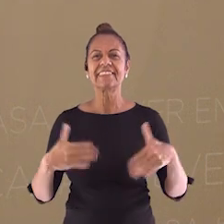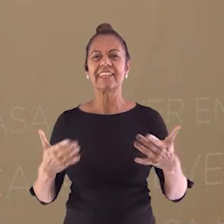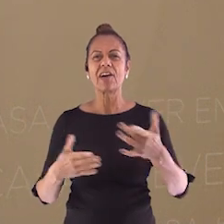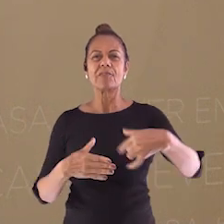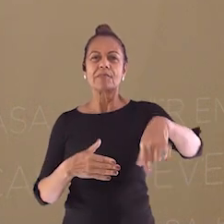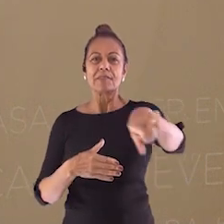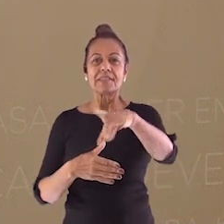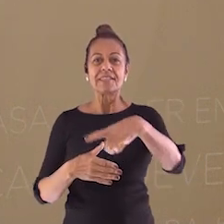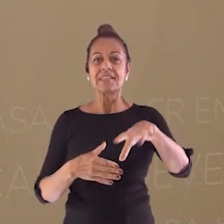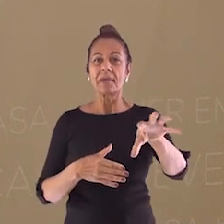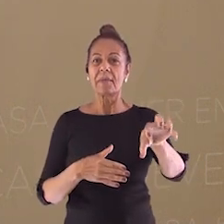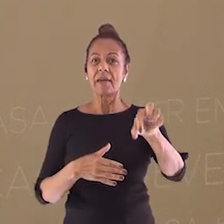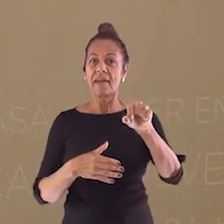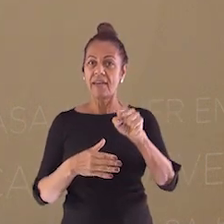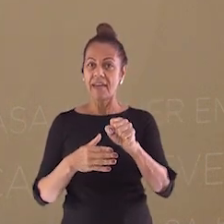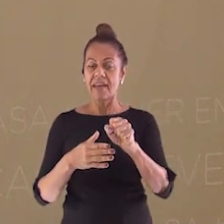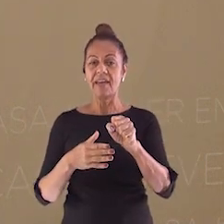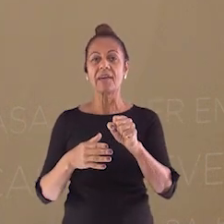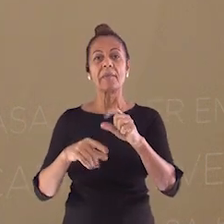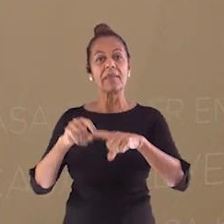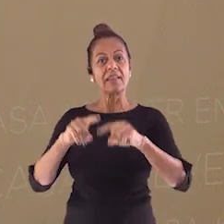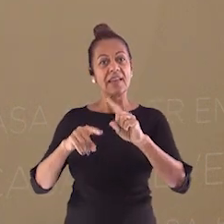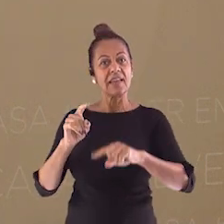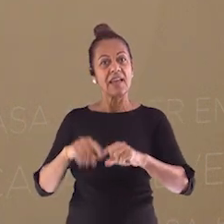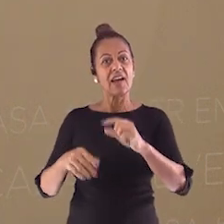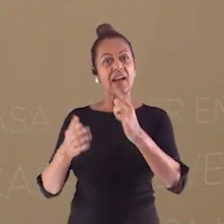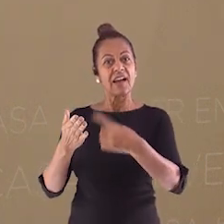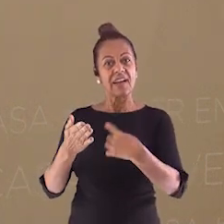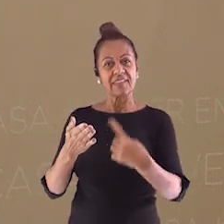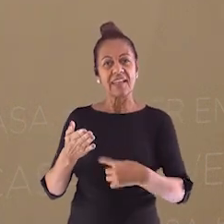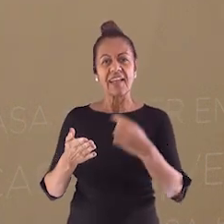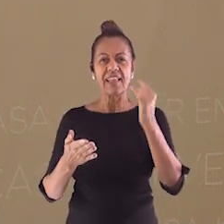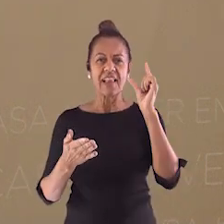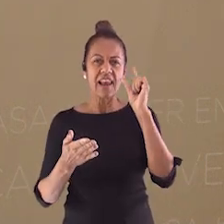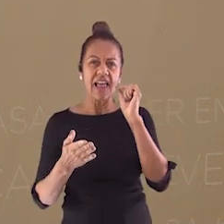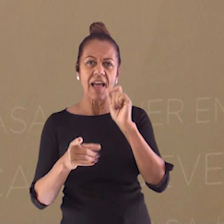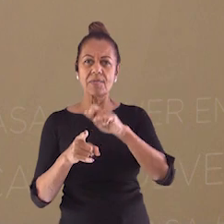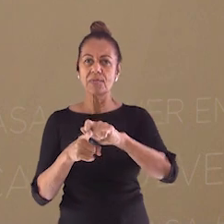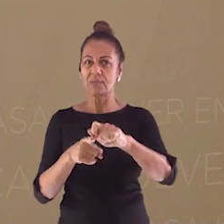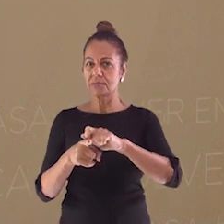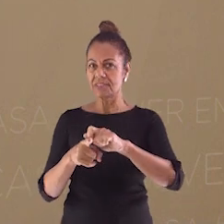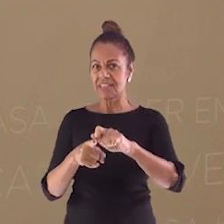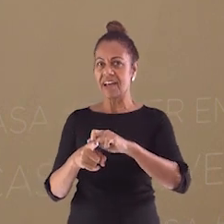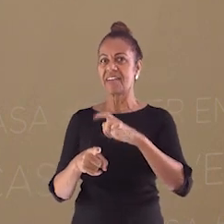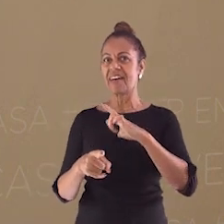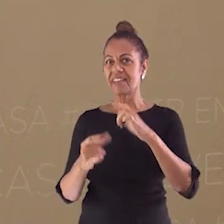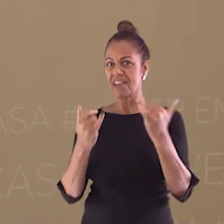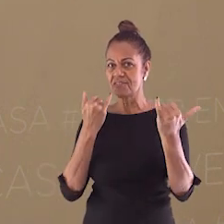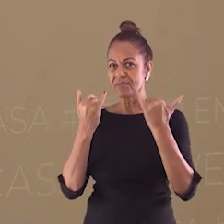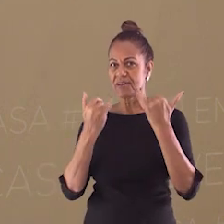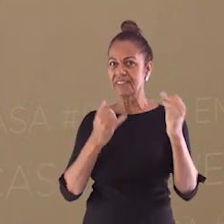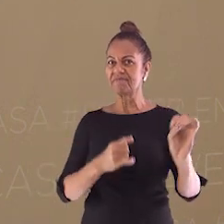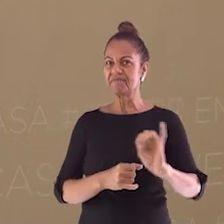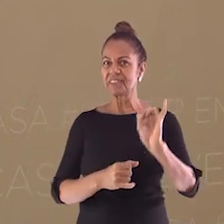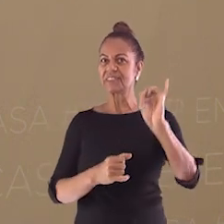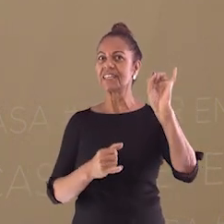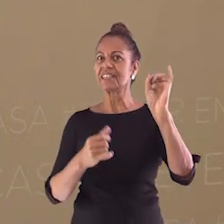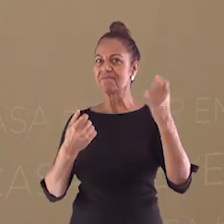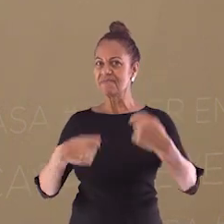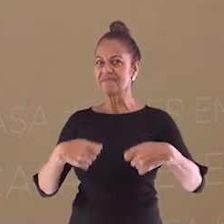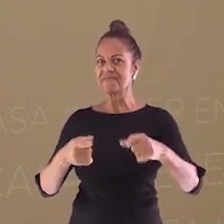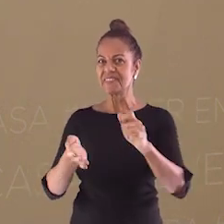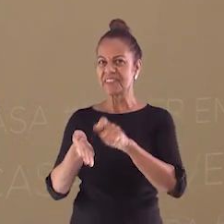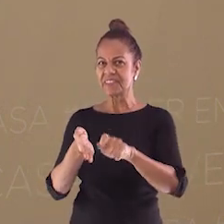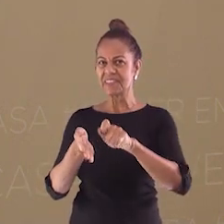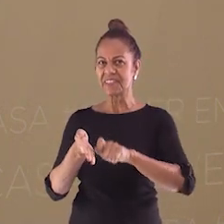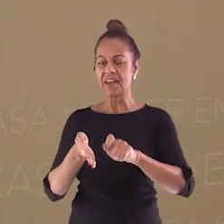pois serão passadas muitas informações importantes e você vai precisar anotar. Mas antes de começar a aula,